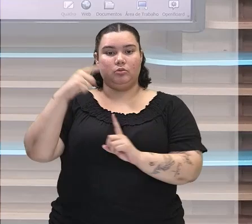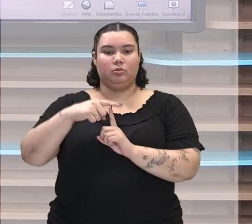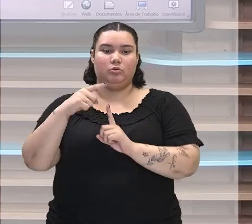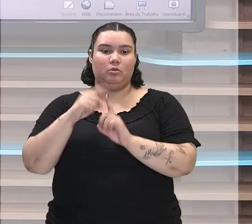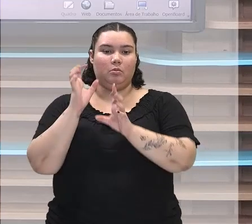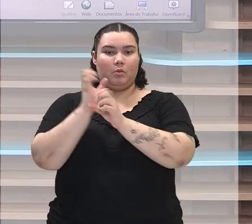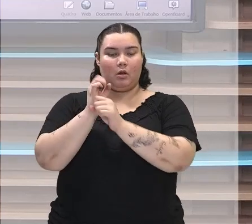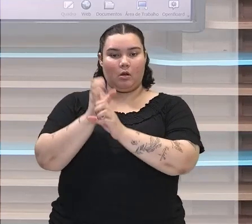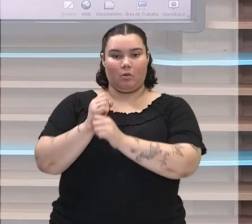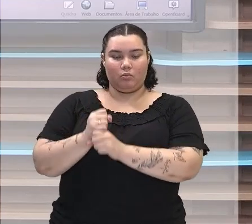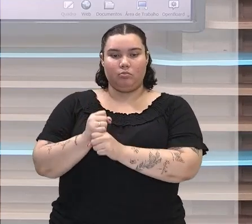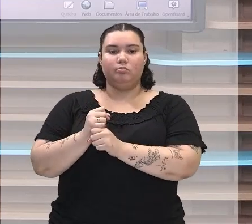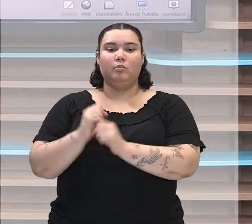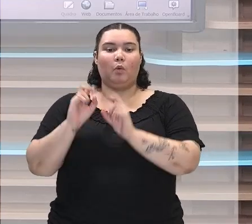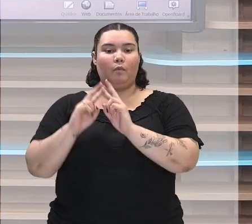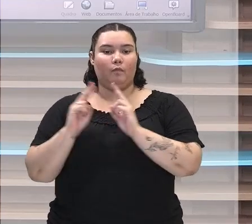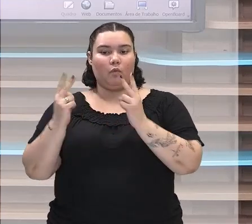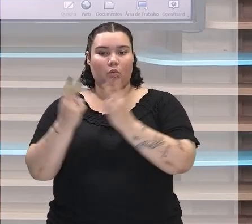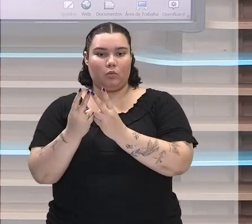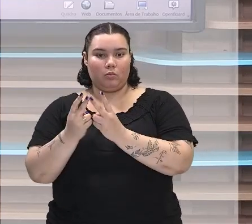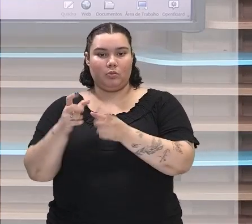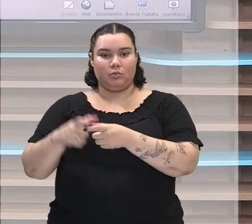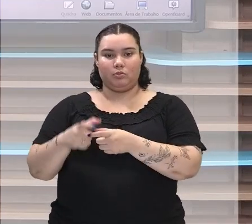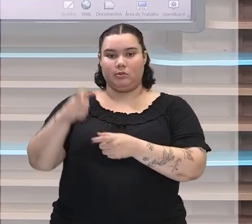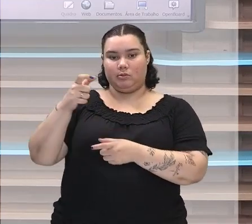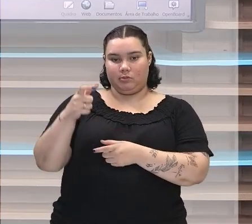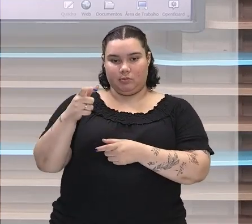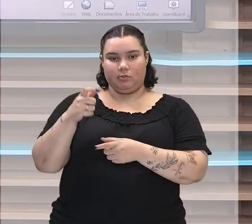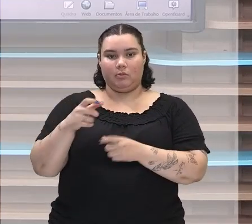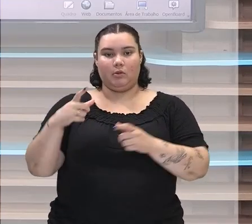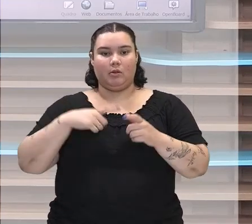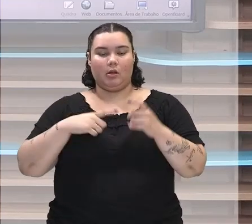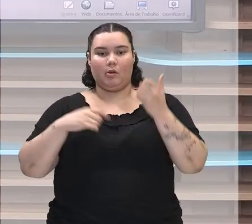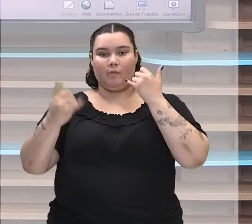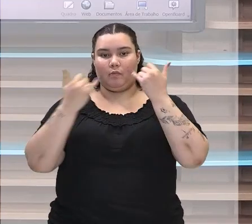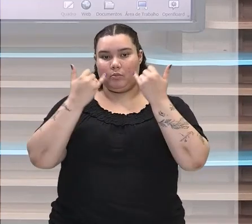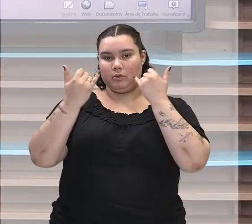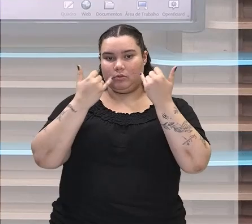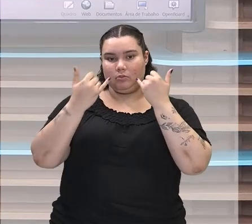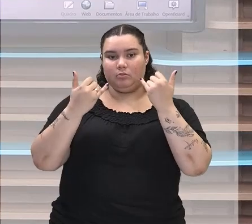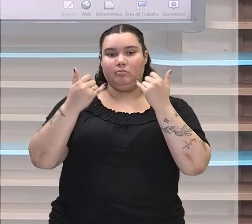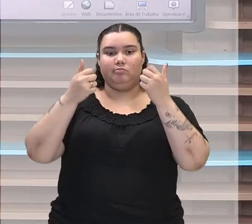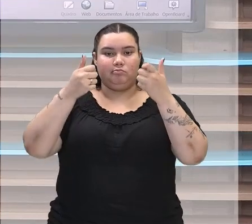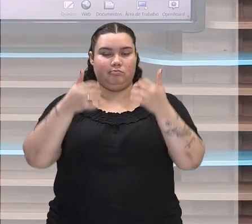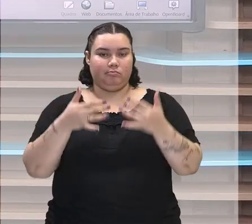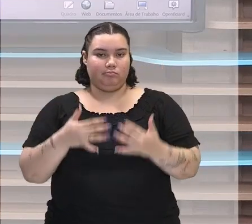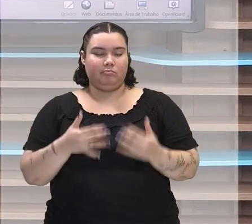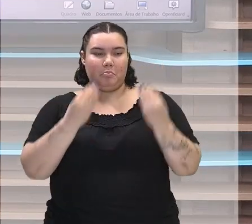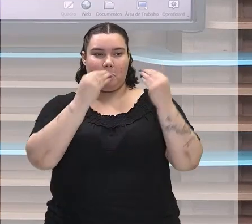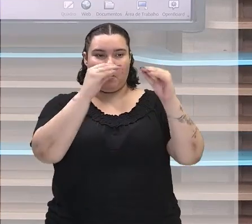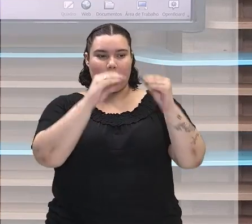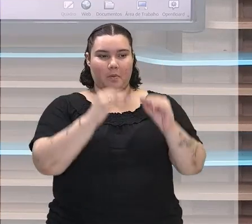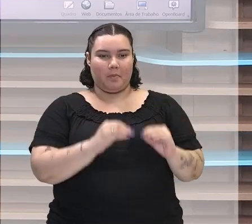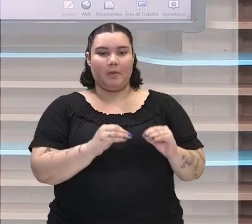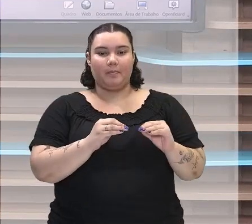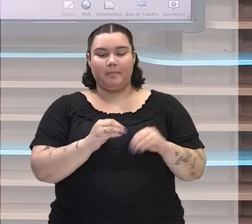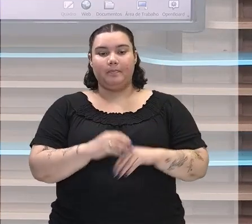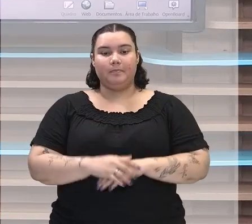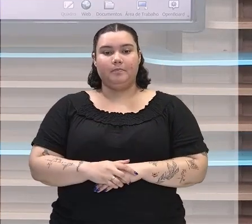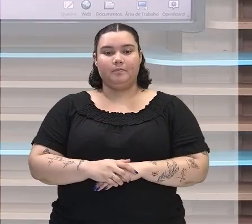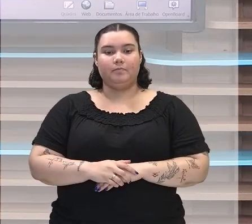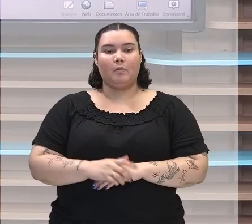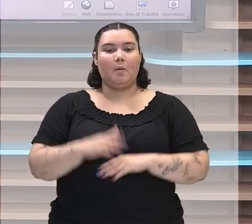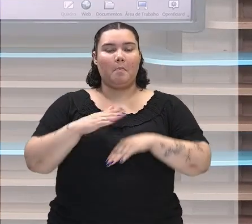de calcular o volume de um cilindro, né, com as informações que foi fornecido, né? Então, o